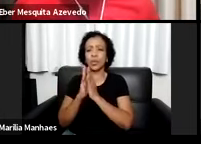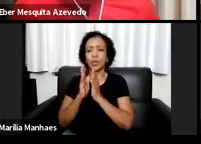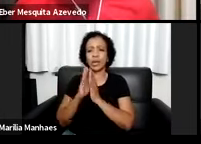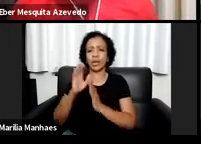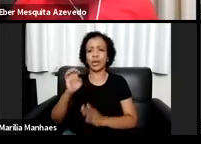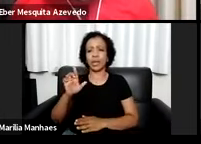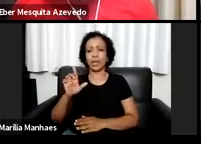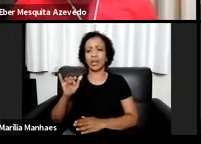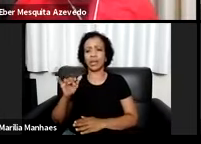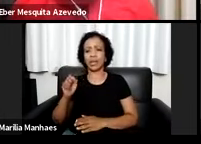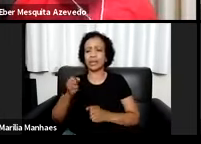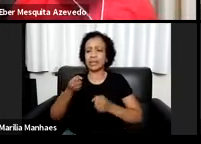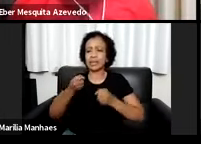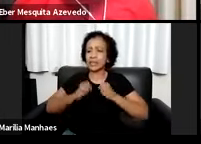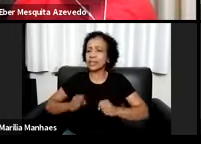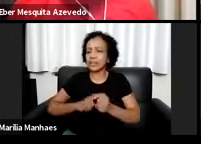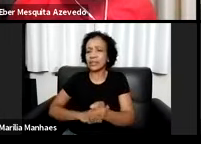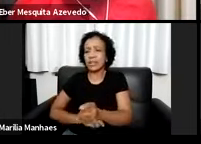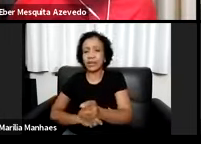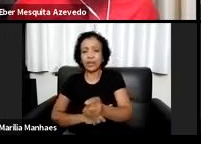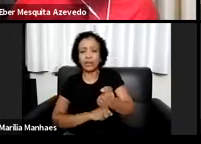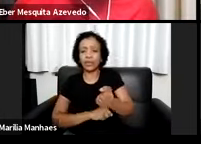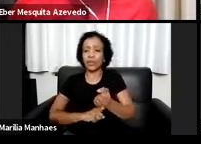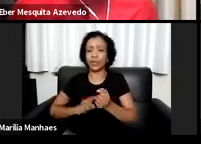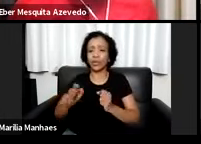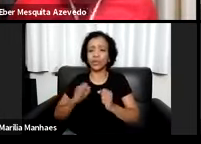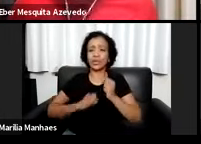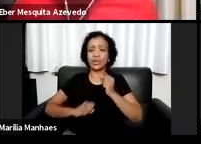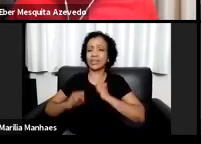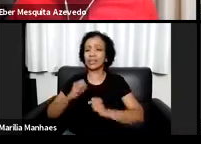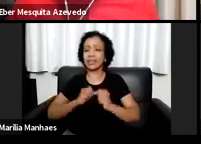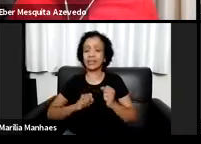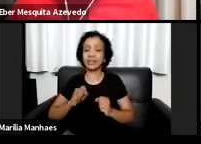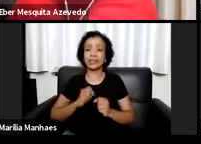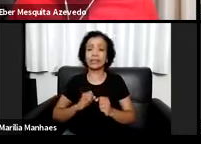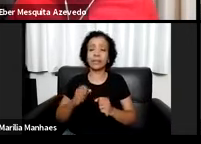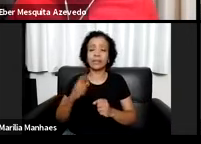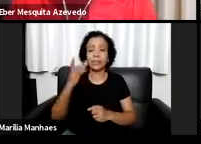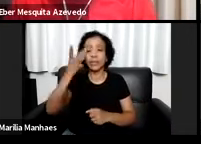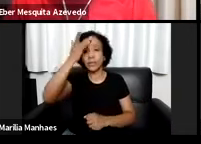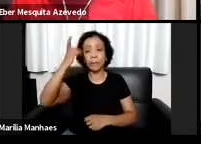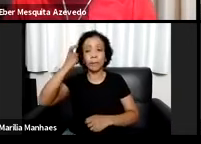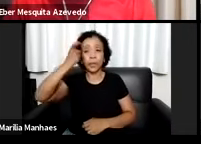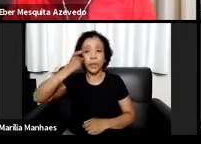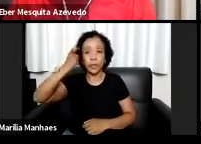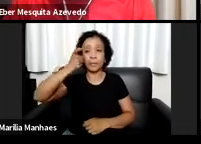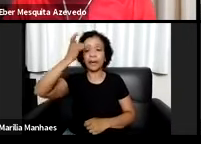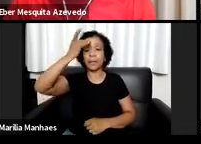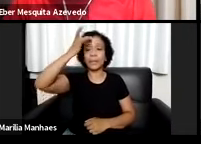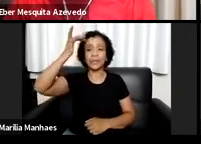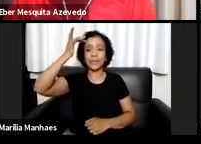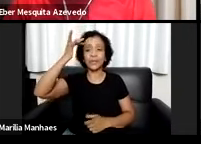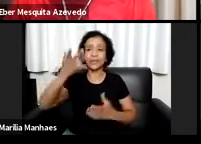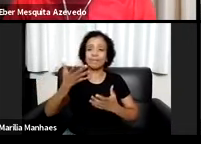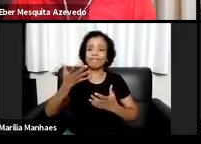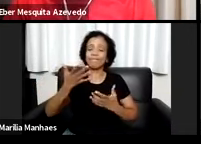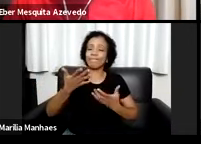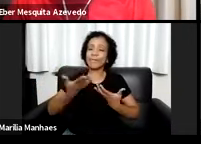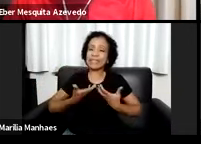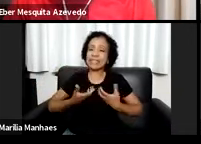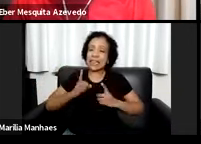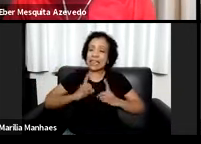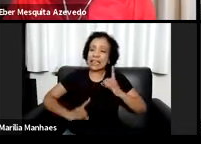com ansiedade. Há muitas pessoas com ansiedade, angustiadas, pessoas preocupadas, pessoas que estão entrando em depressão,